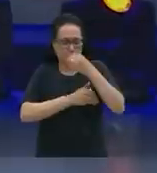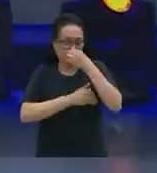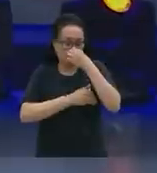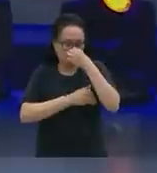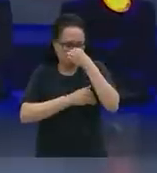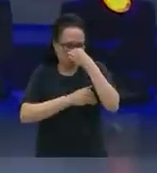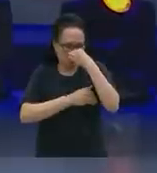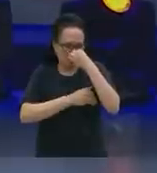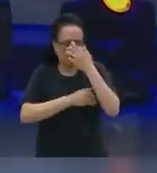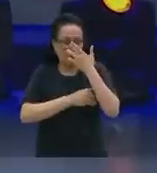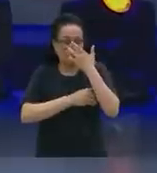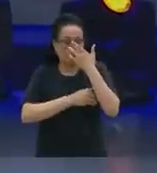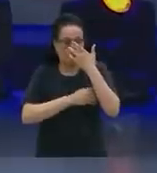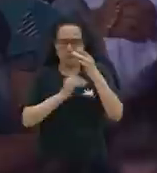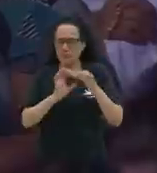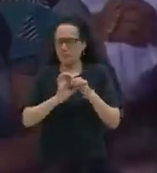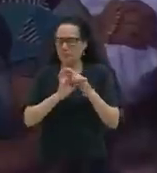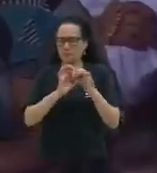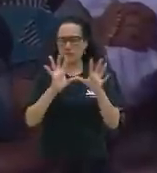Deixe-se amar.